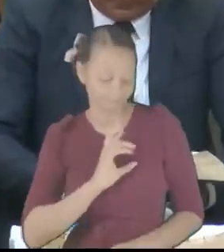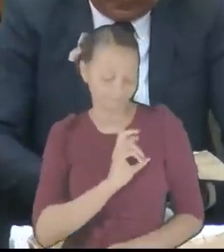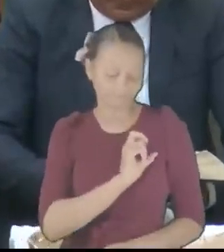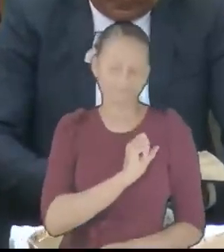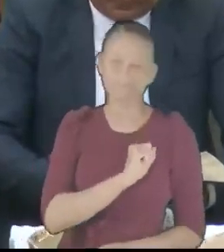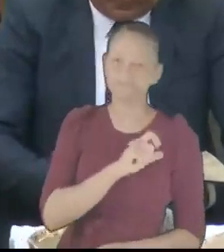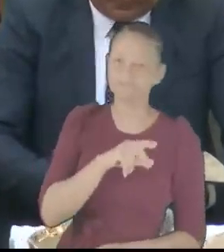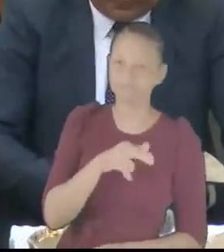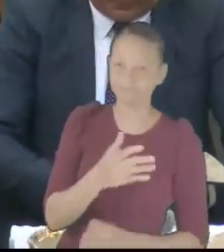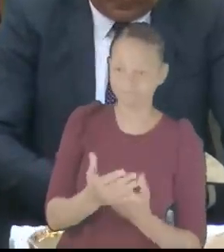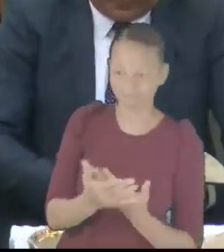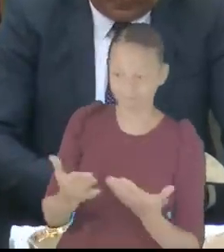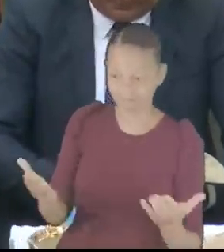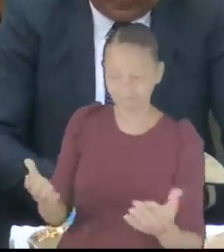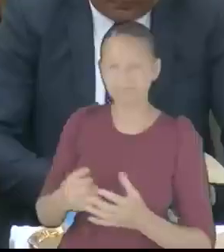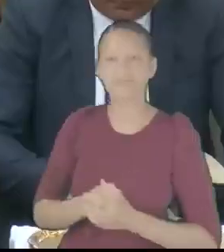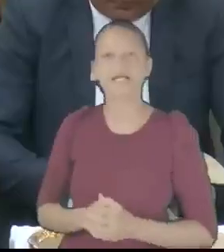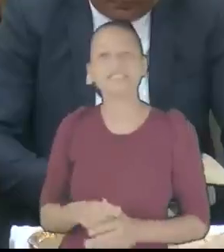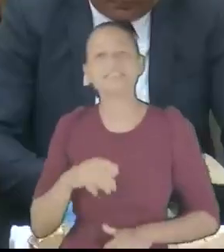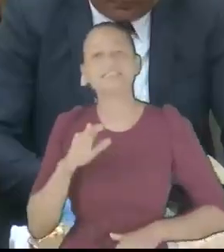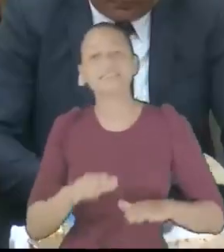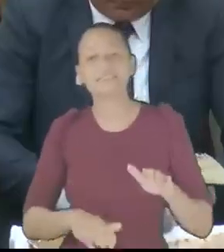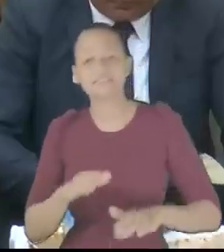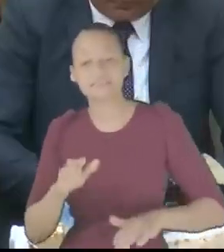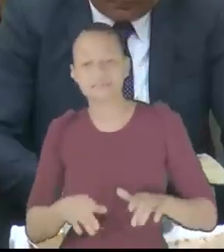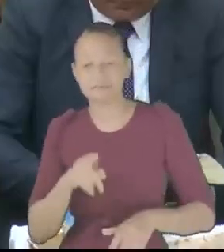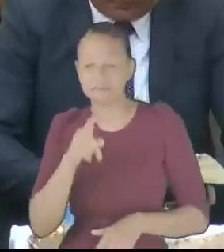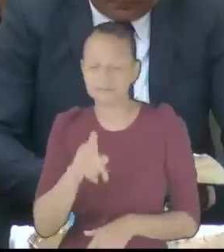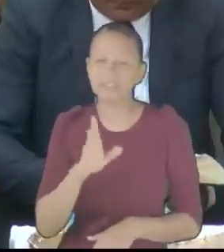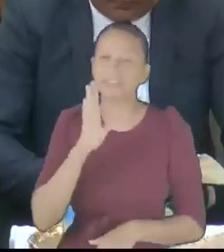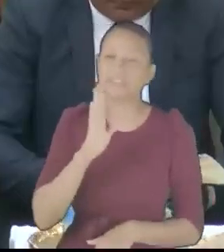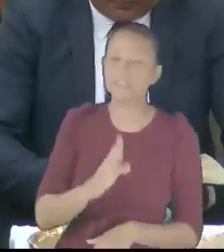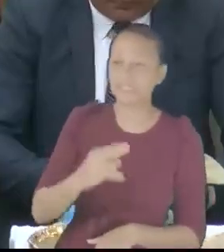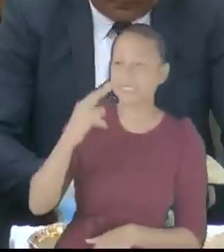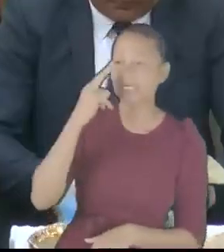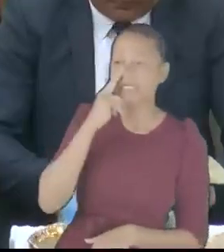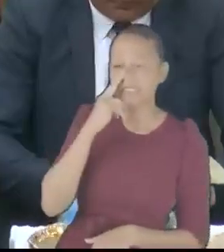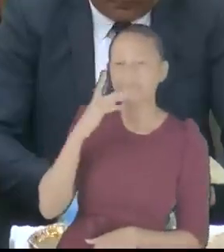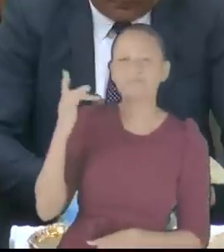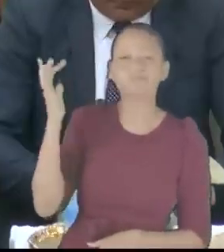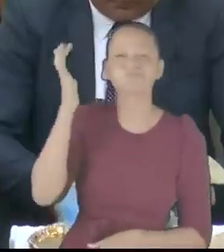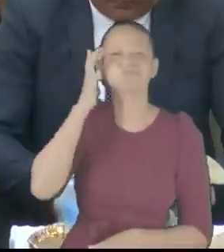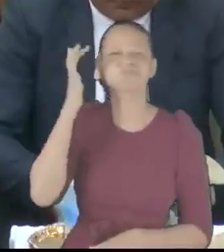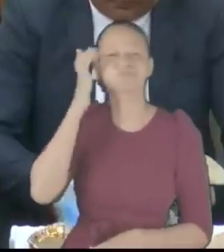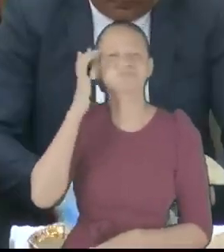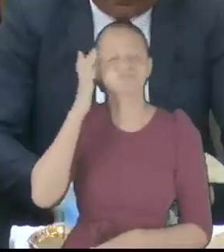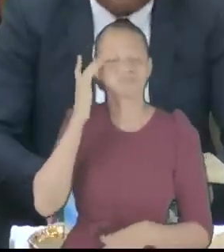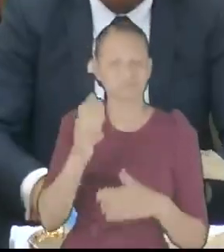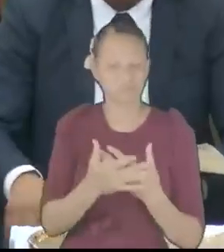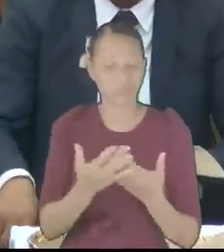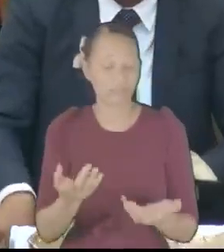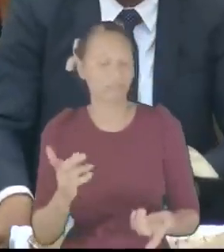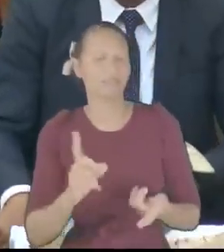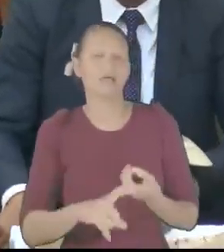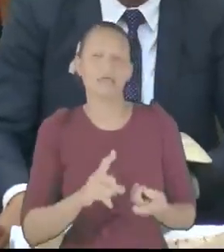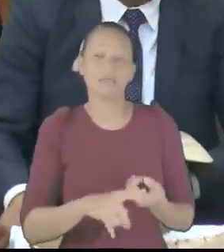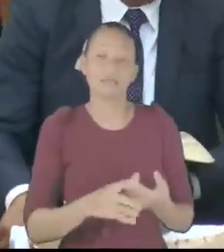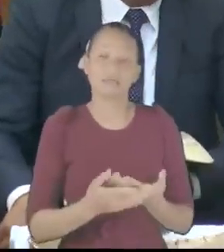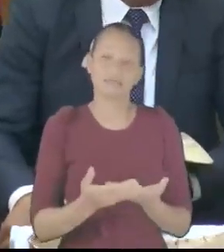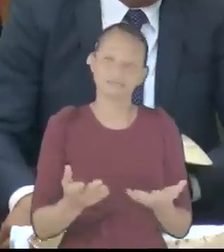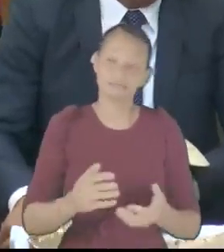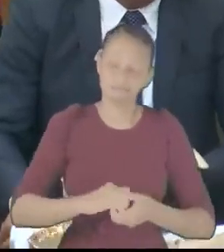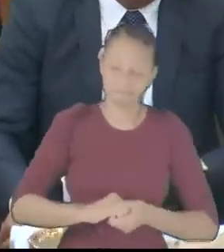irmãos, esta mensagem, talvez você que já é crente amadurecido, talvez que você já é crente, é